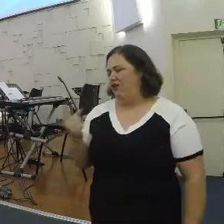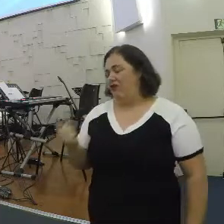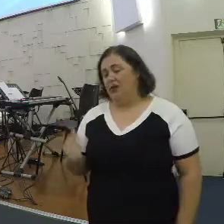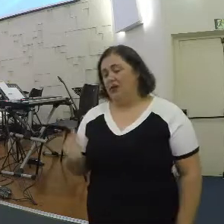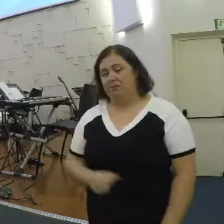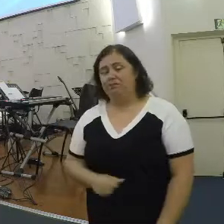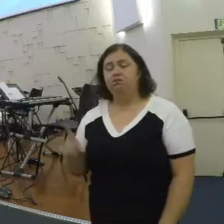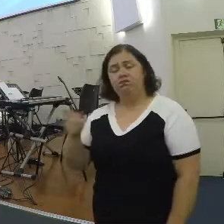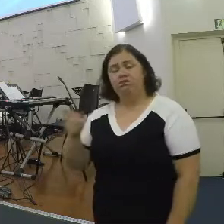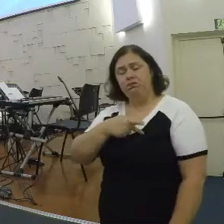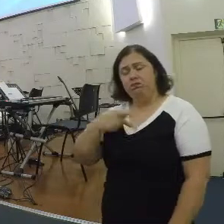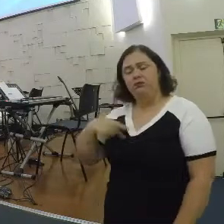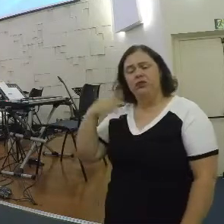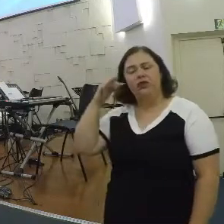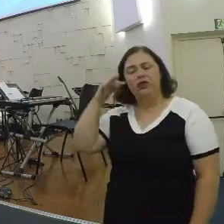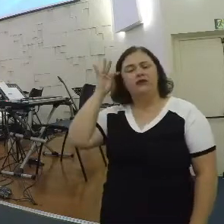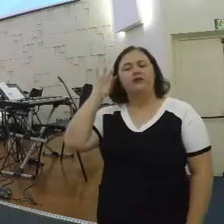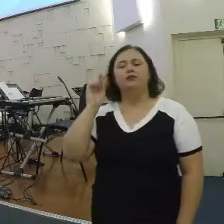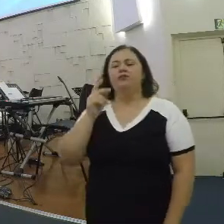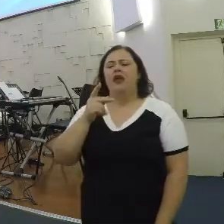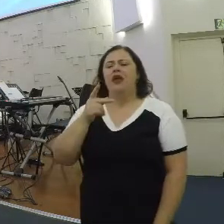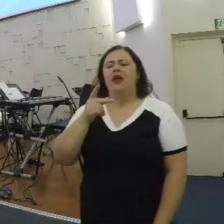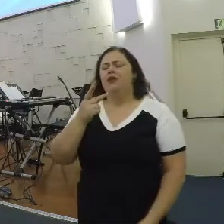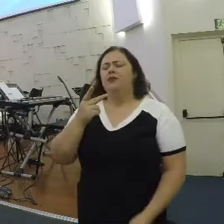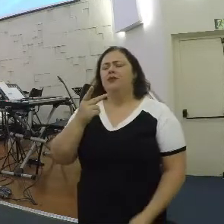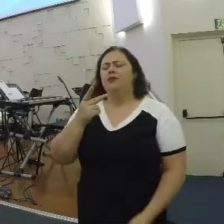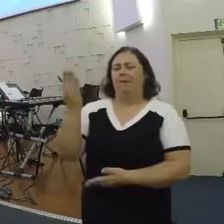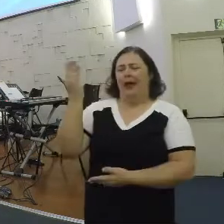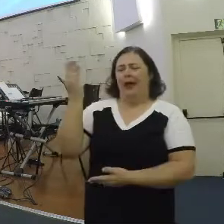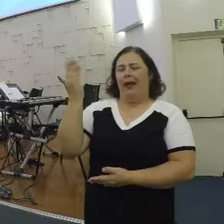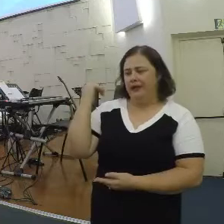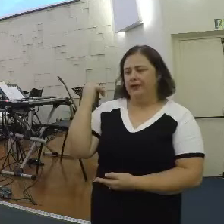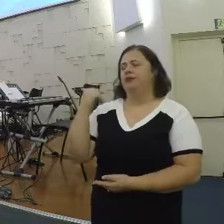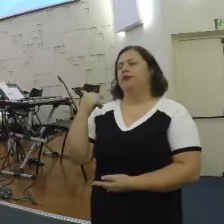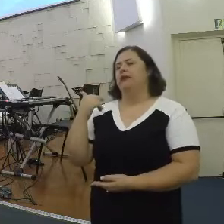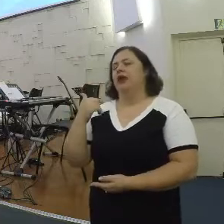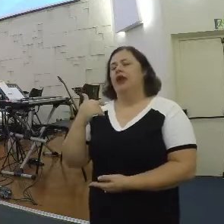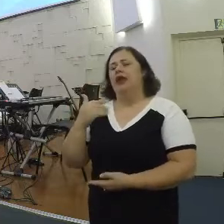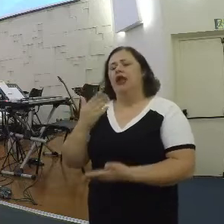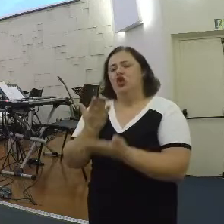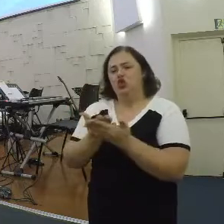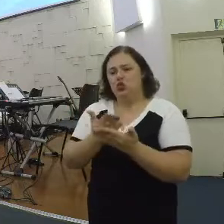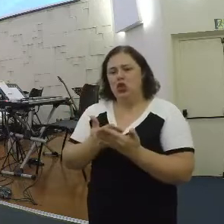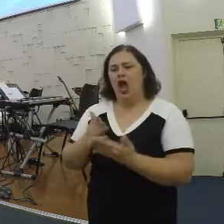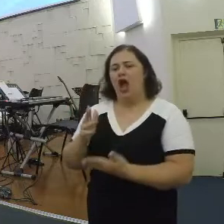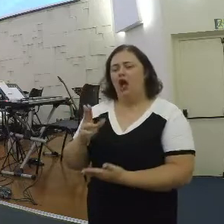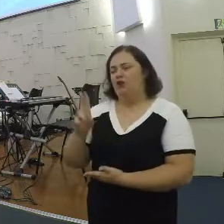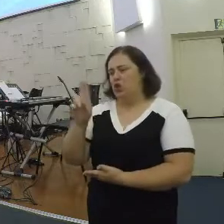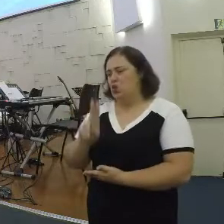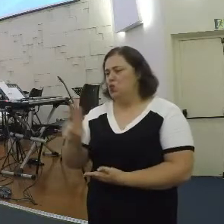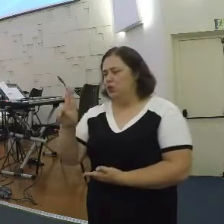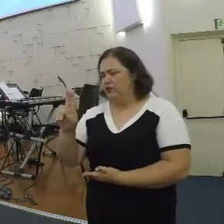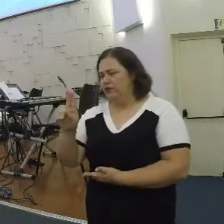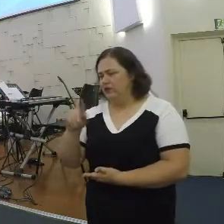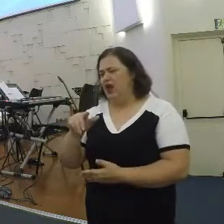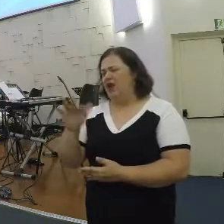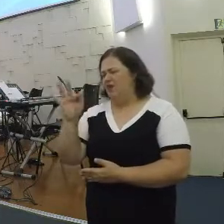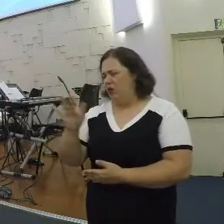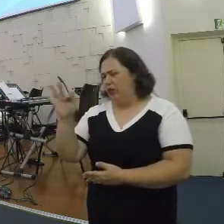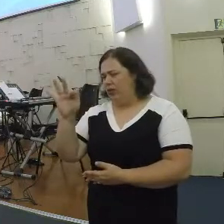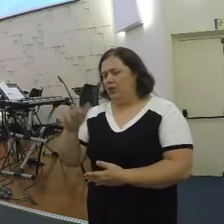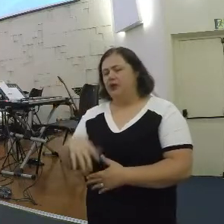me deu para que eu pudesse semear o Evangelho foi a universidade. E eu fiz parte